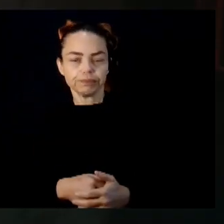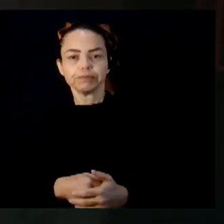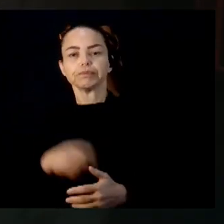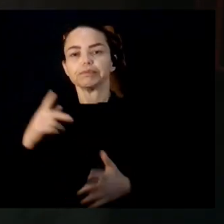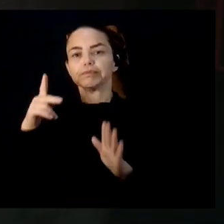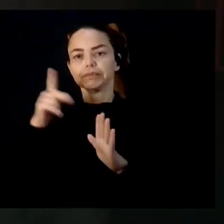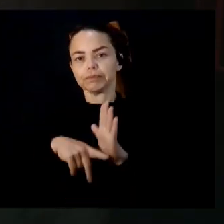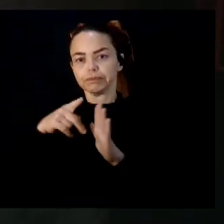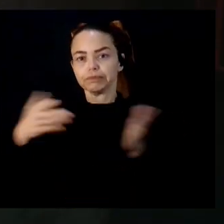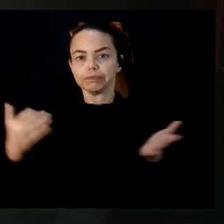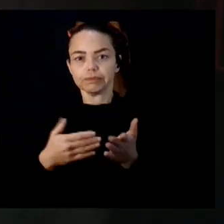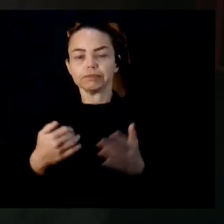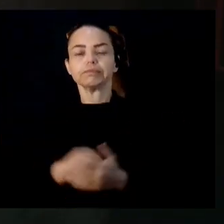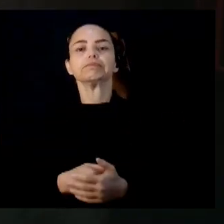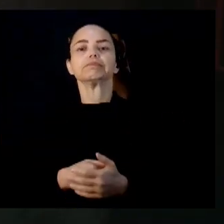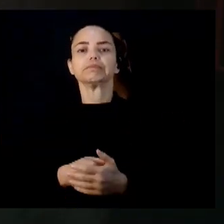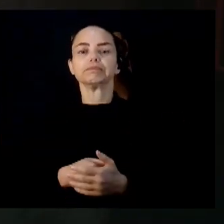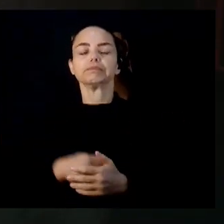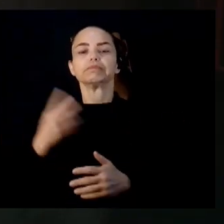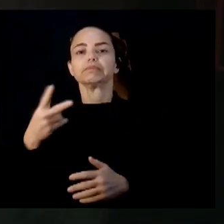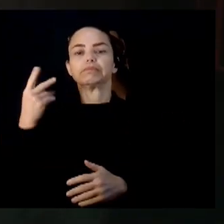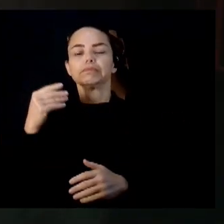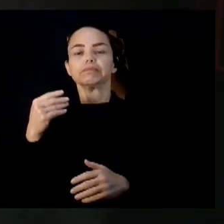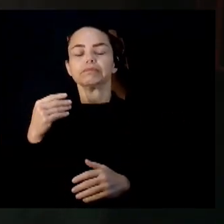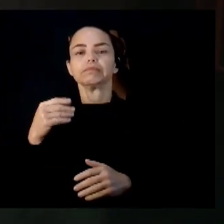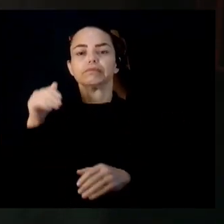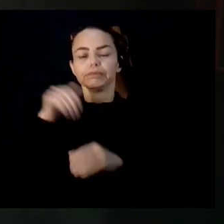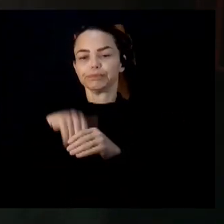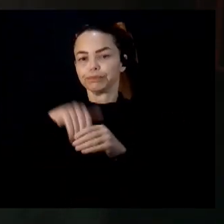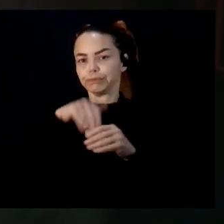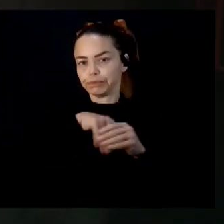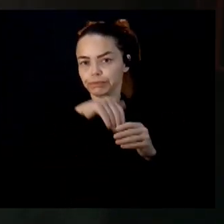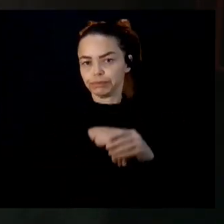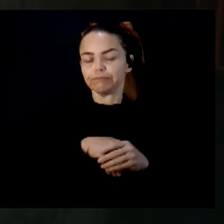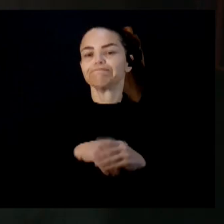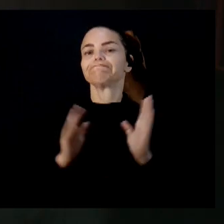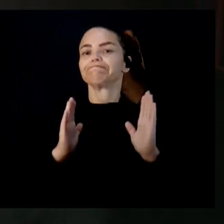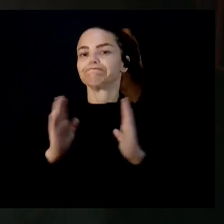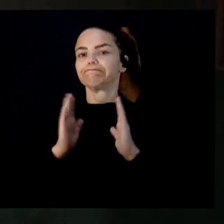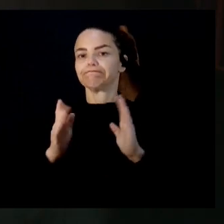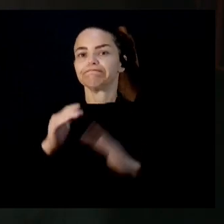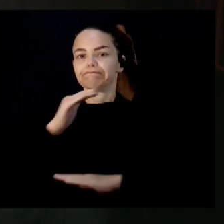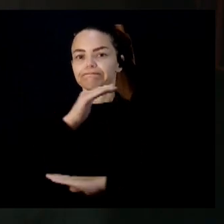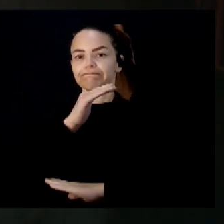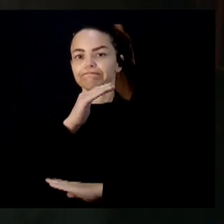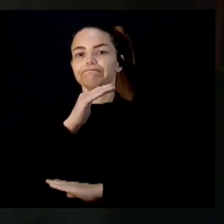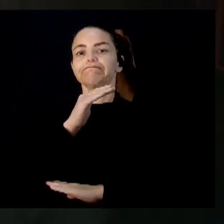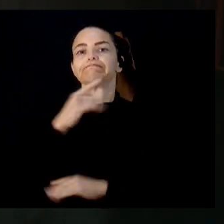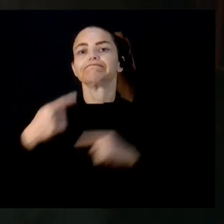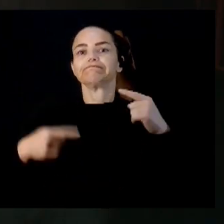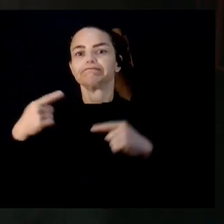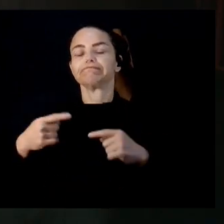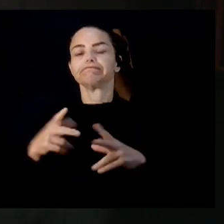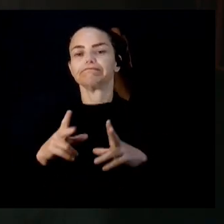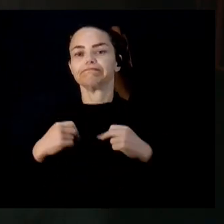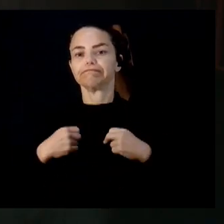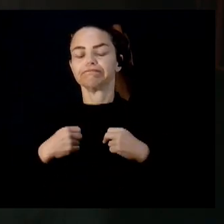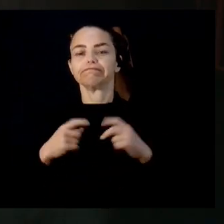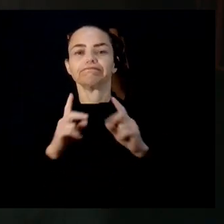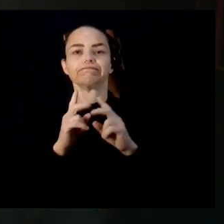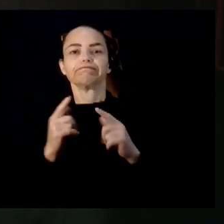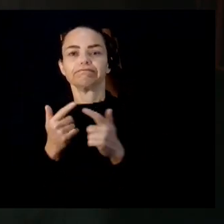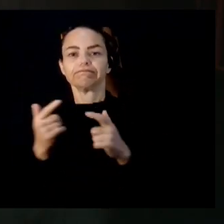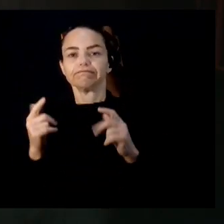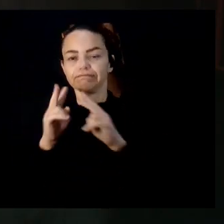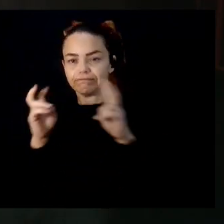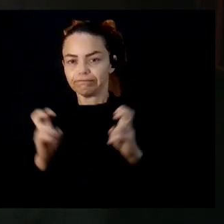agora vão passar por um segundo turno de votação, momento em que a Câmara vai discutir o mérito das matérias. E olha só,